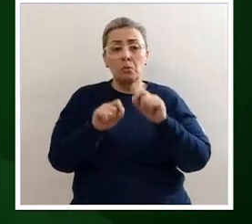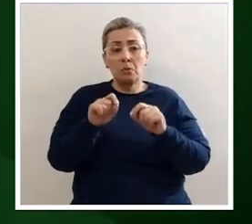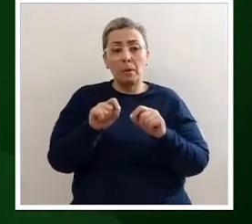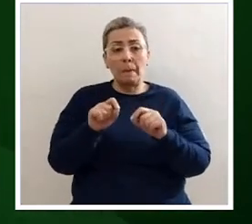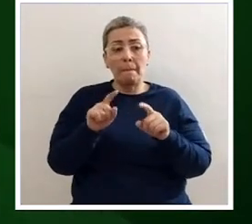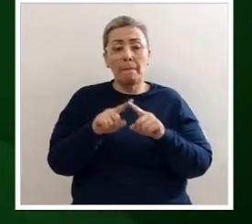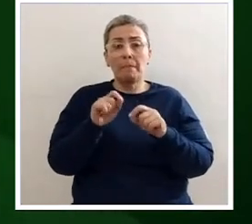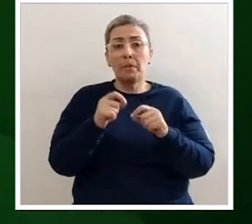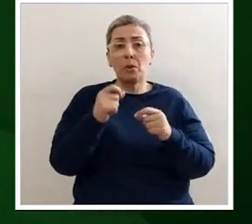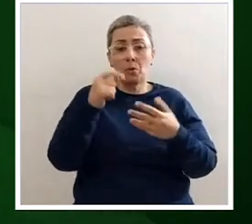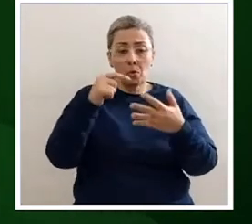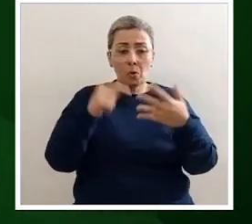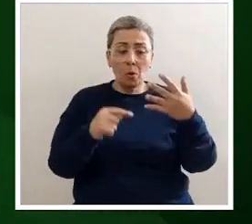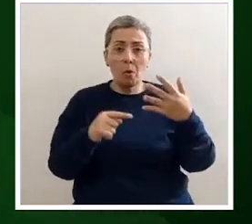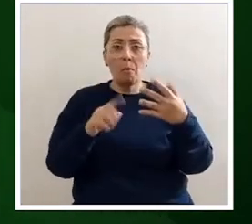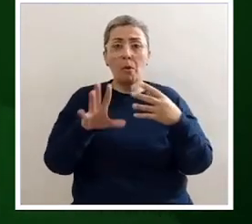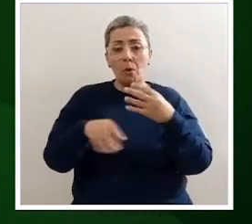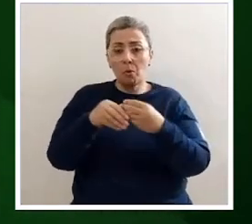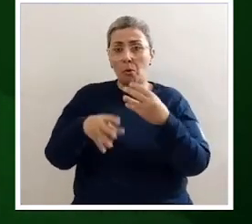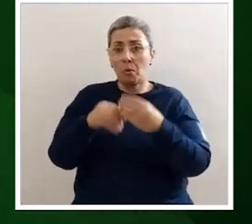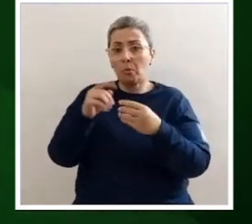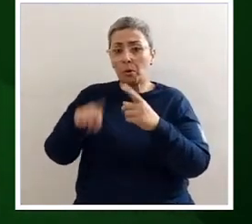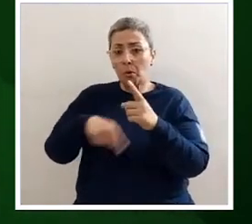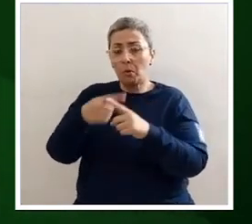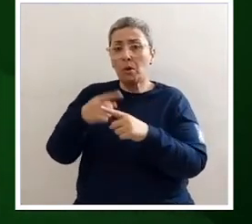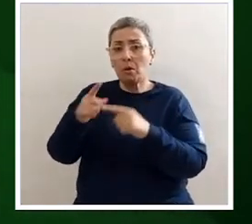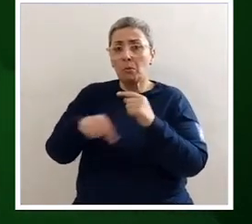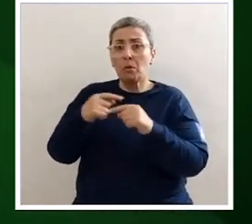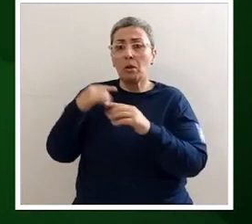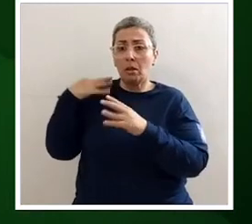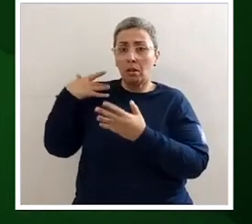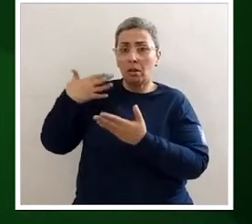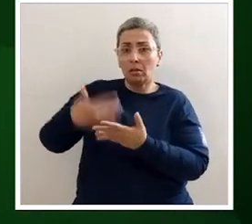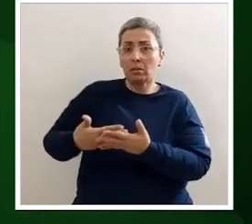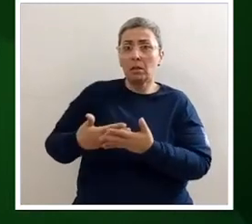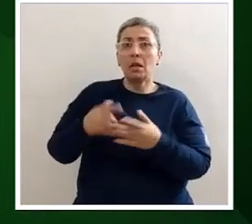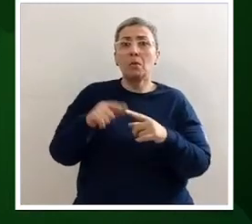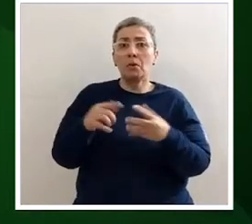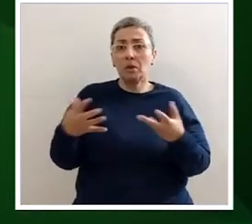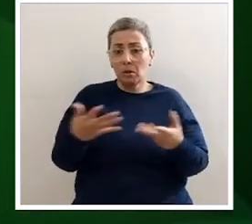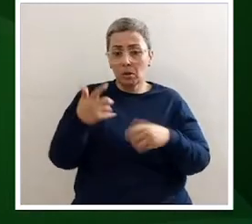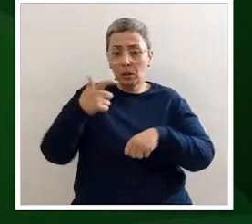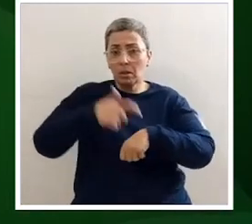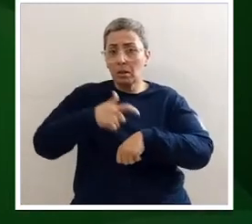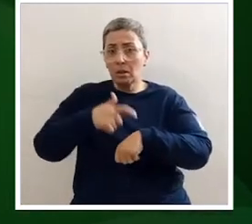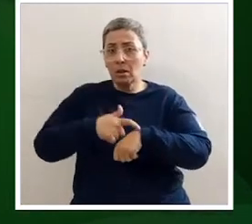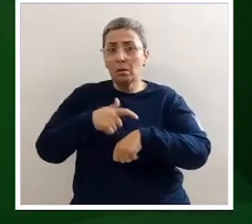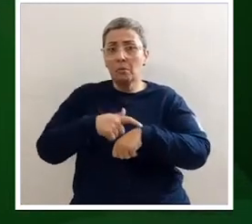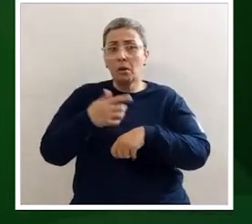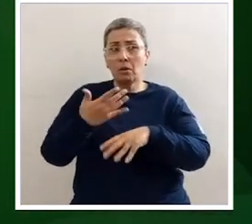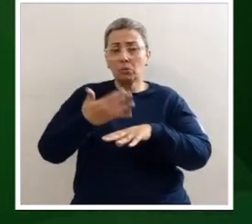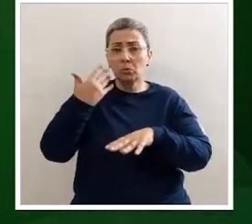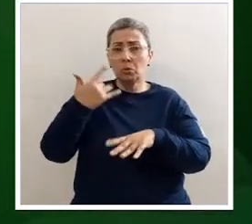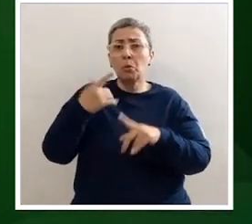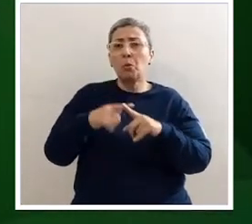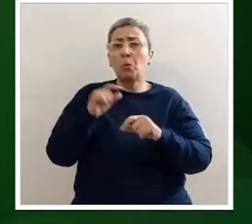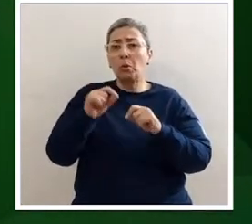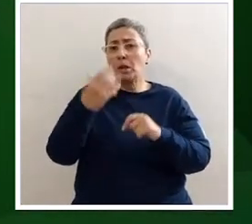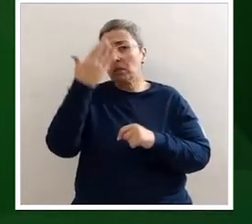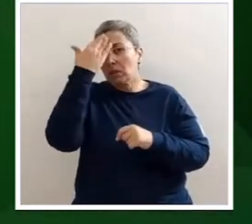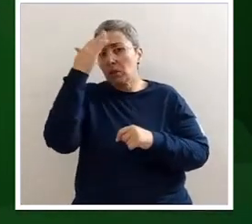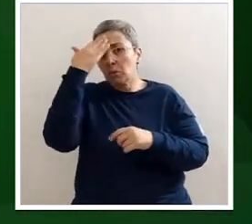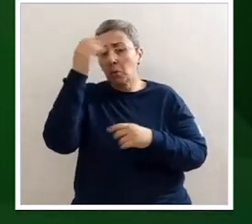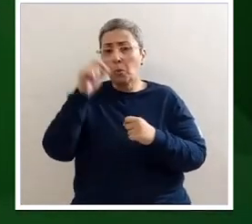alguns acúmulos que a gente tiver acumulando em ao longo do tempo e chegou ao momento há algum tempo já da gente entender